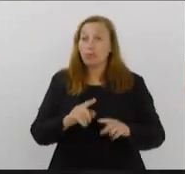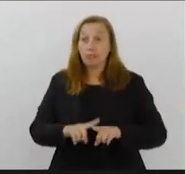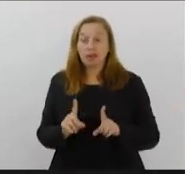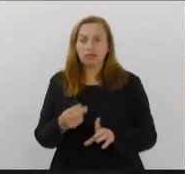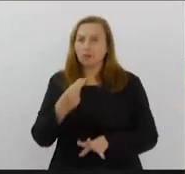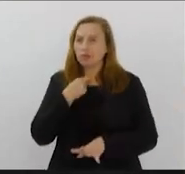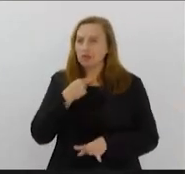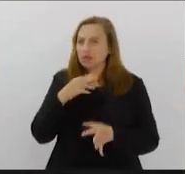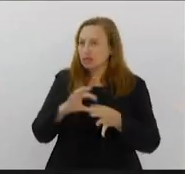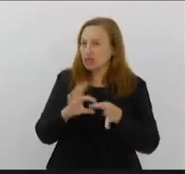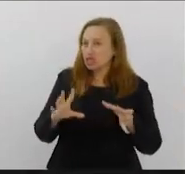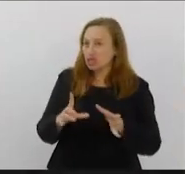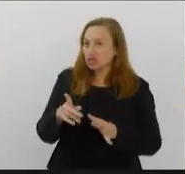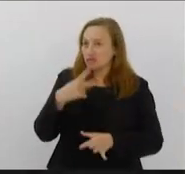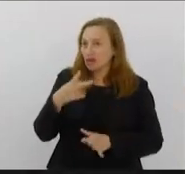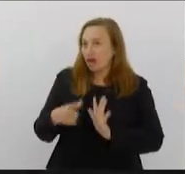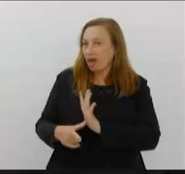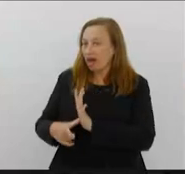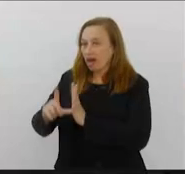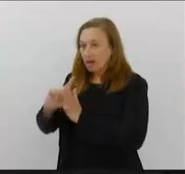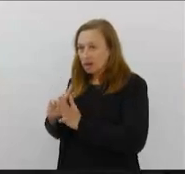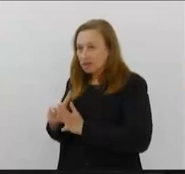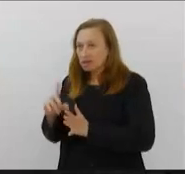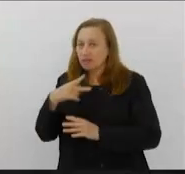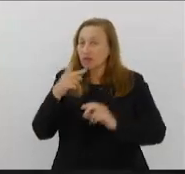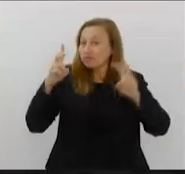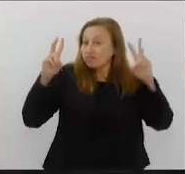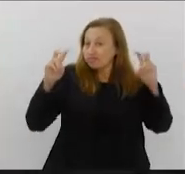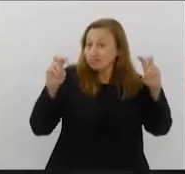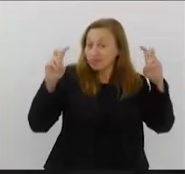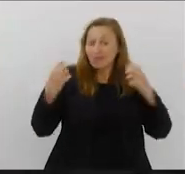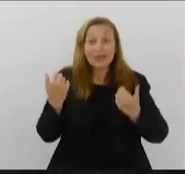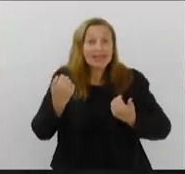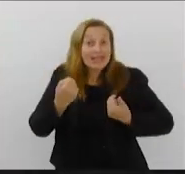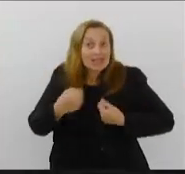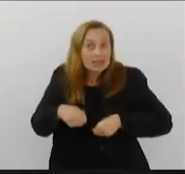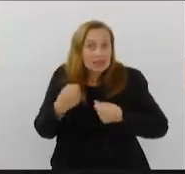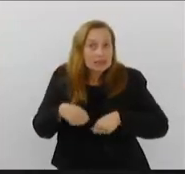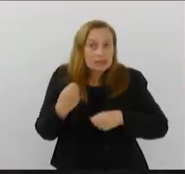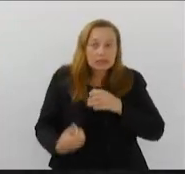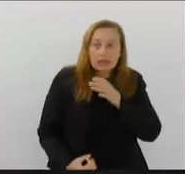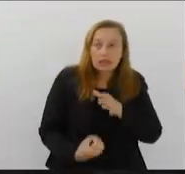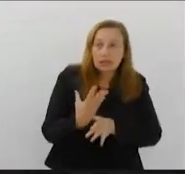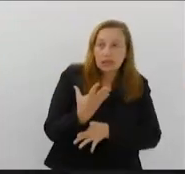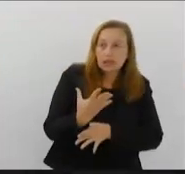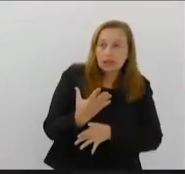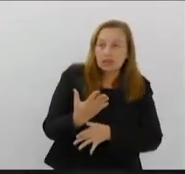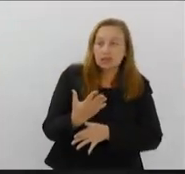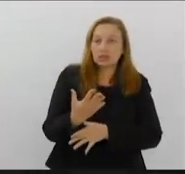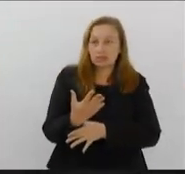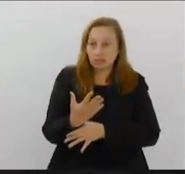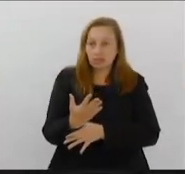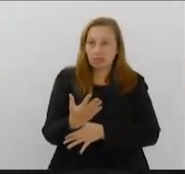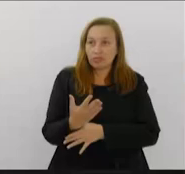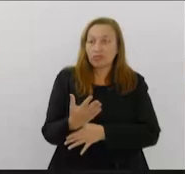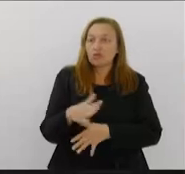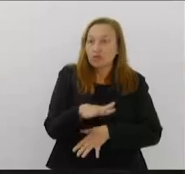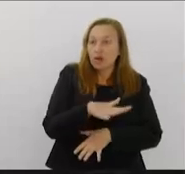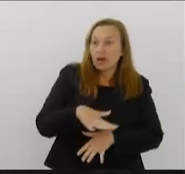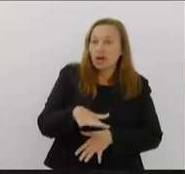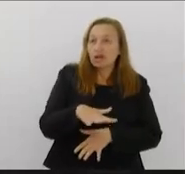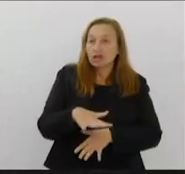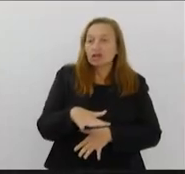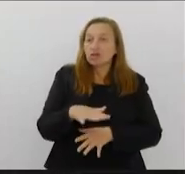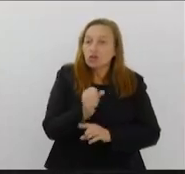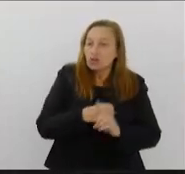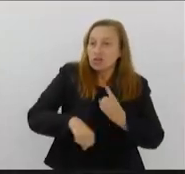poderia deixar, antes de tratar especialmente do tema da necessidade de construção de um ambiente social